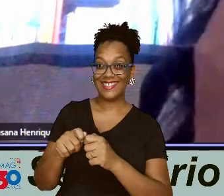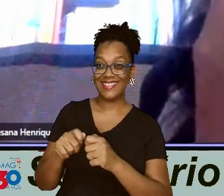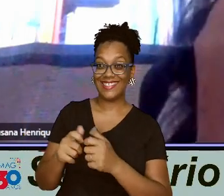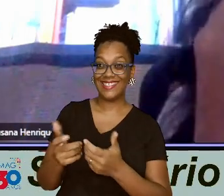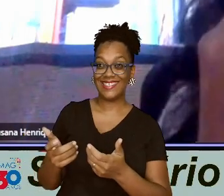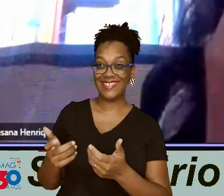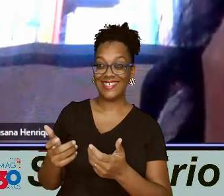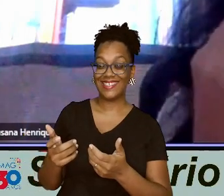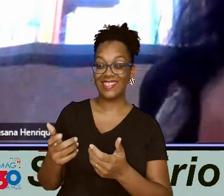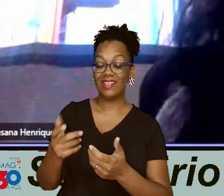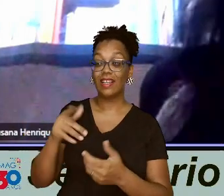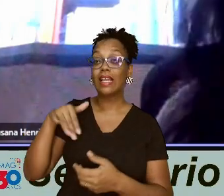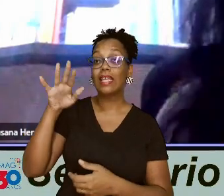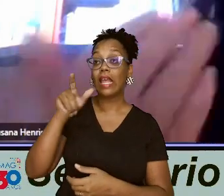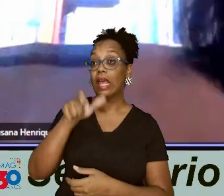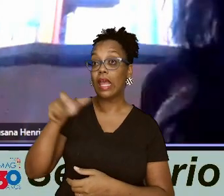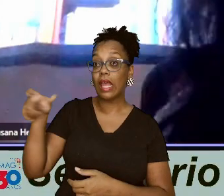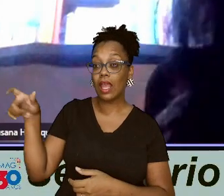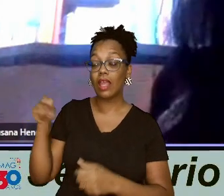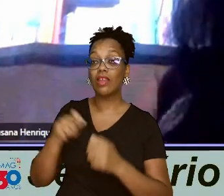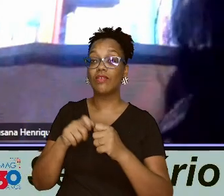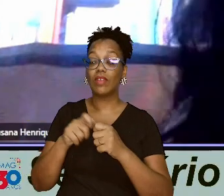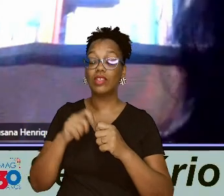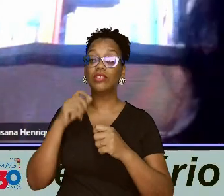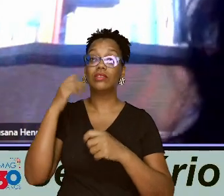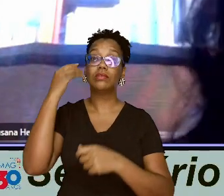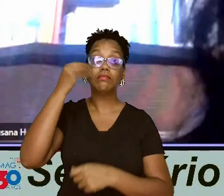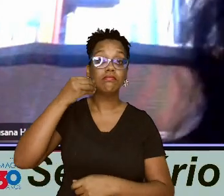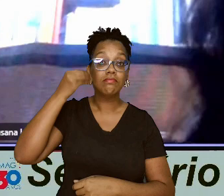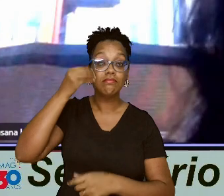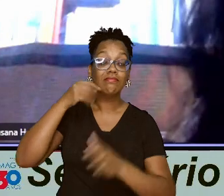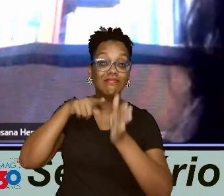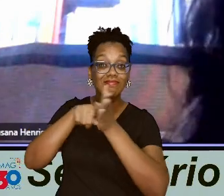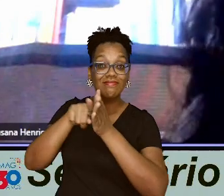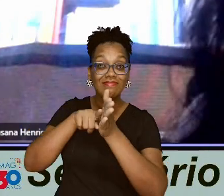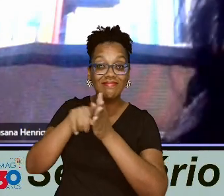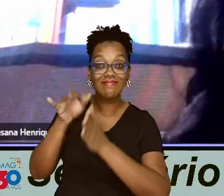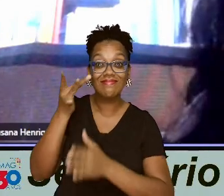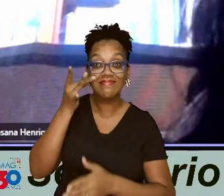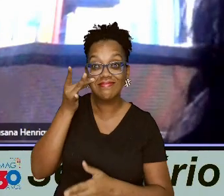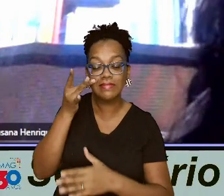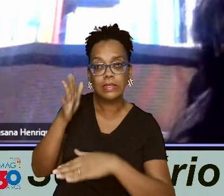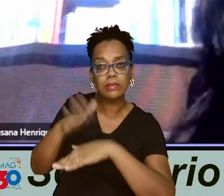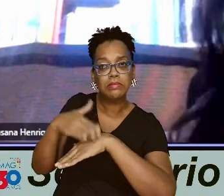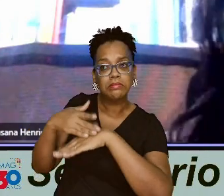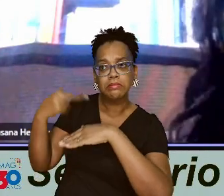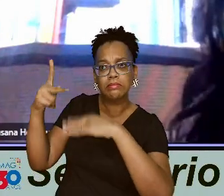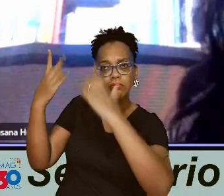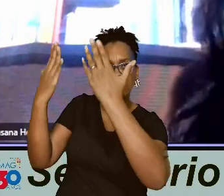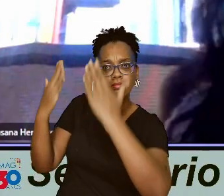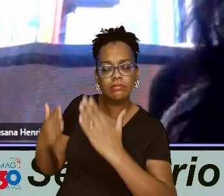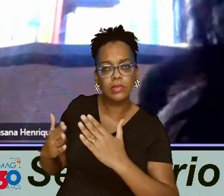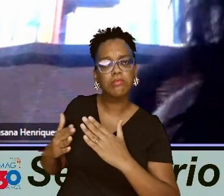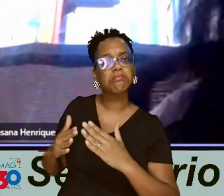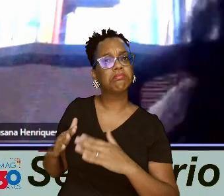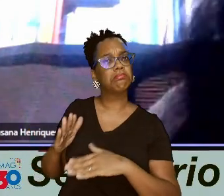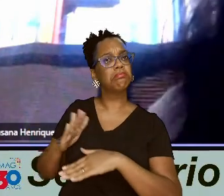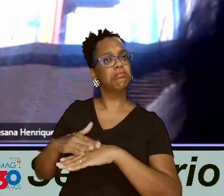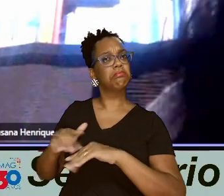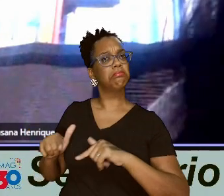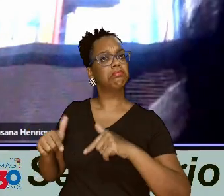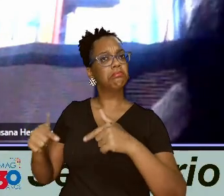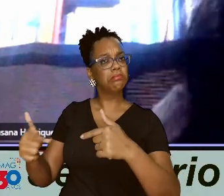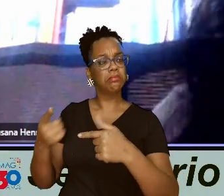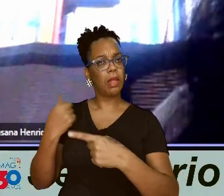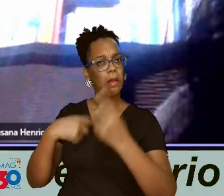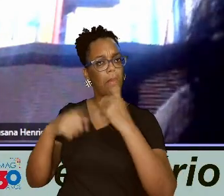operadores do direito fazendo pesquisa empírica sobre a sua própria banco de dados é uma iniciativa bem